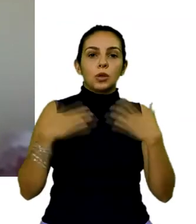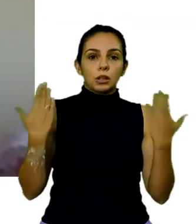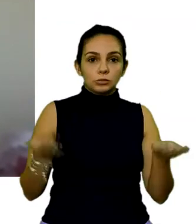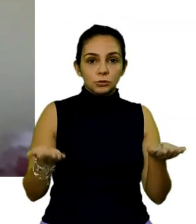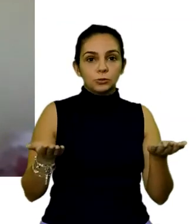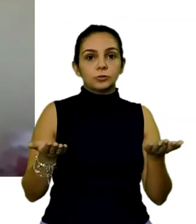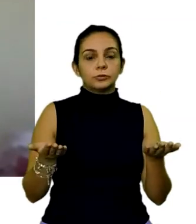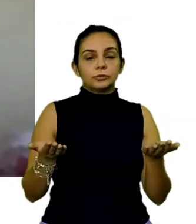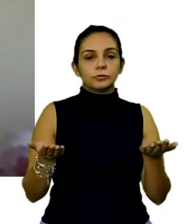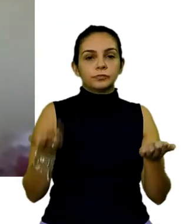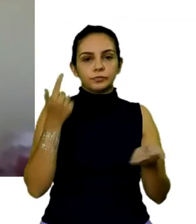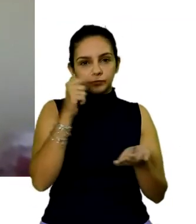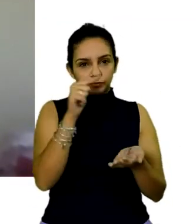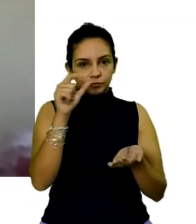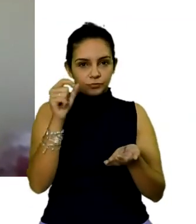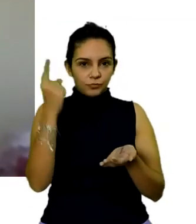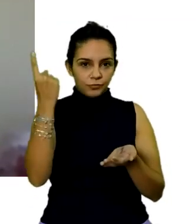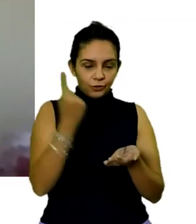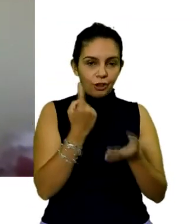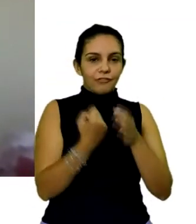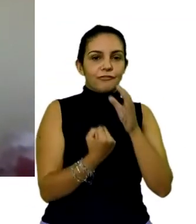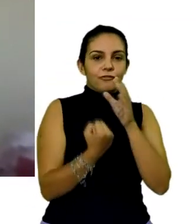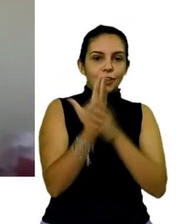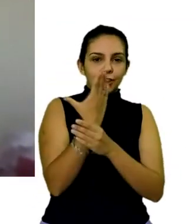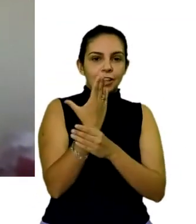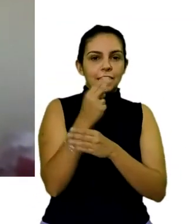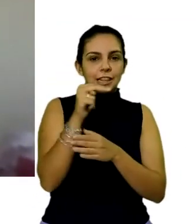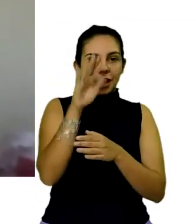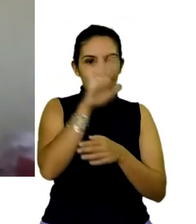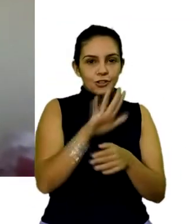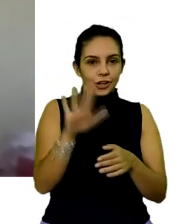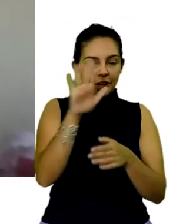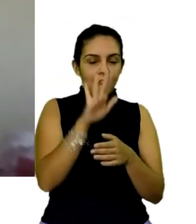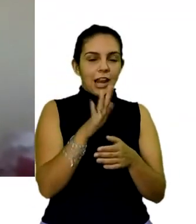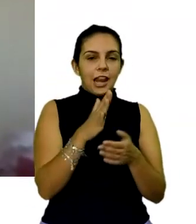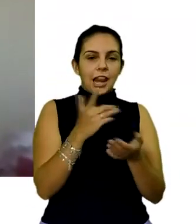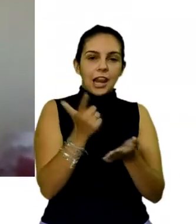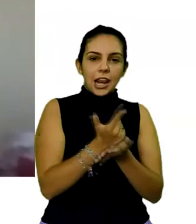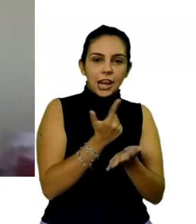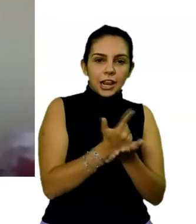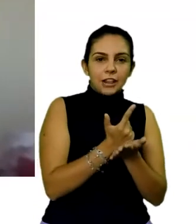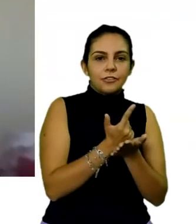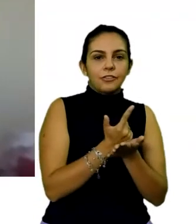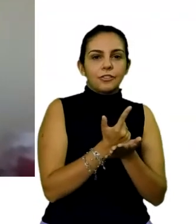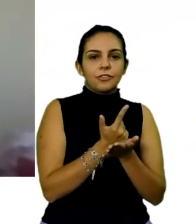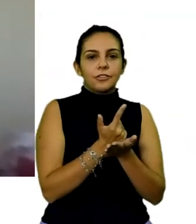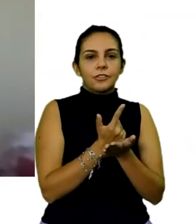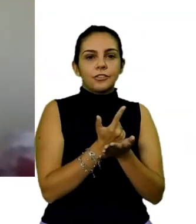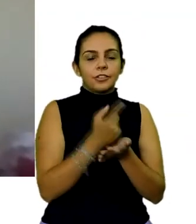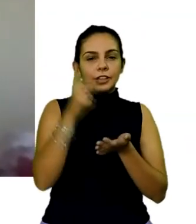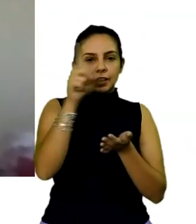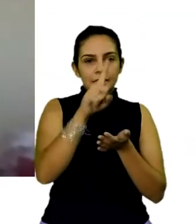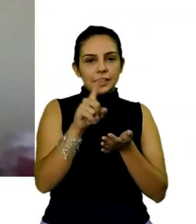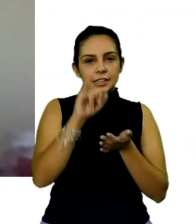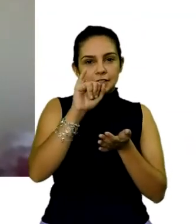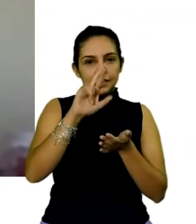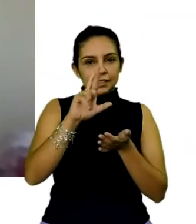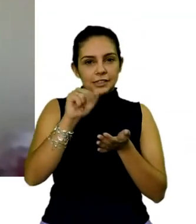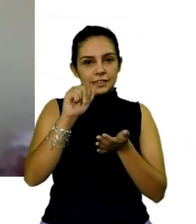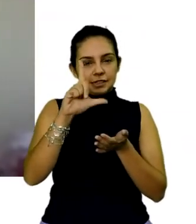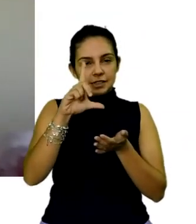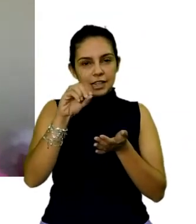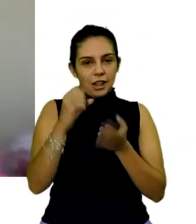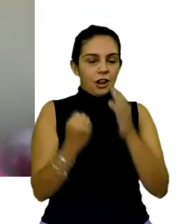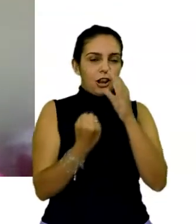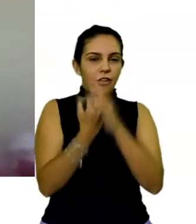quando em 70 apareceu a Fundação Nacional do Livro Infantil e Juvenil, o Ziraldo lançou o